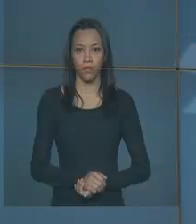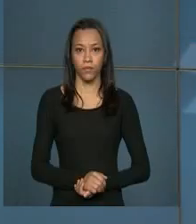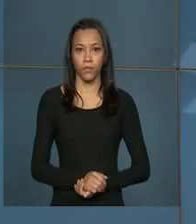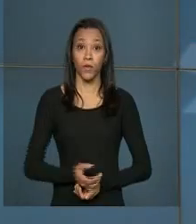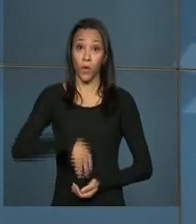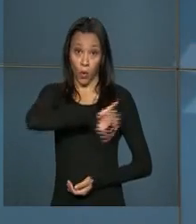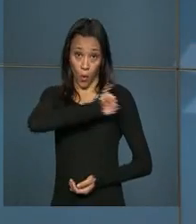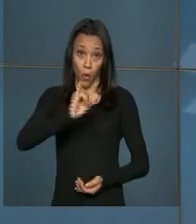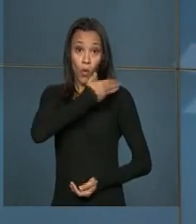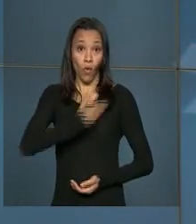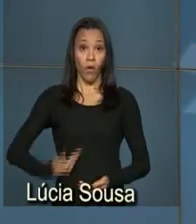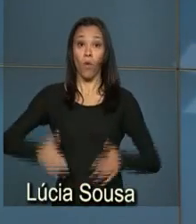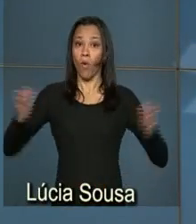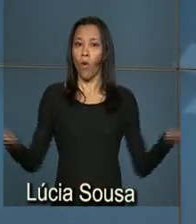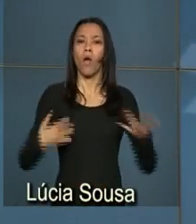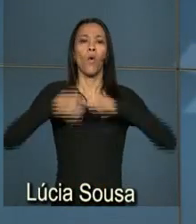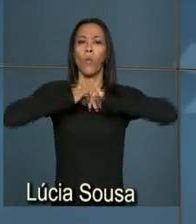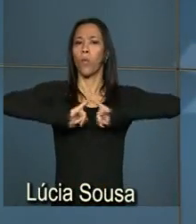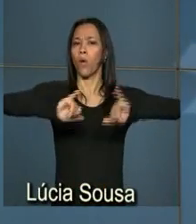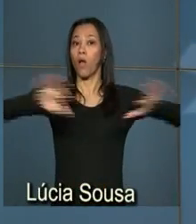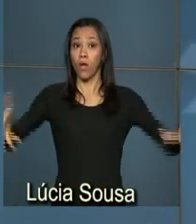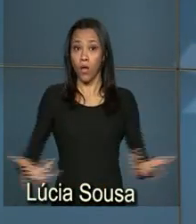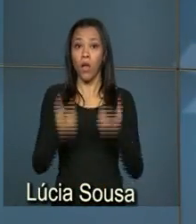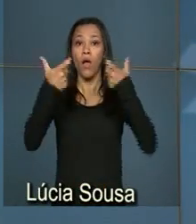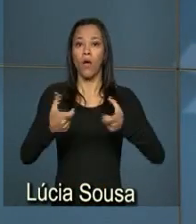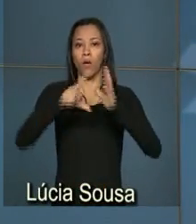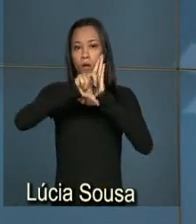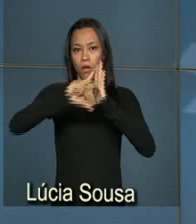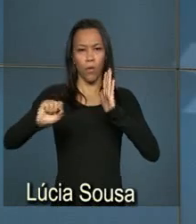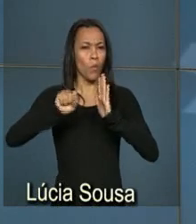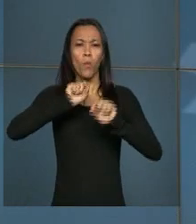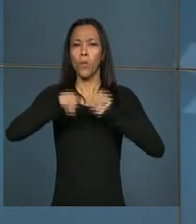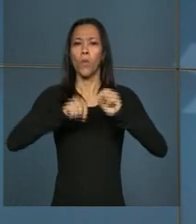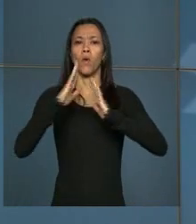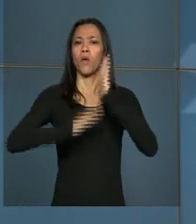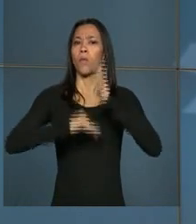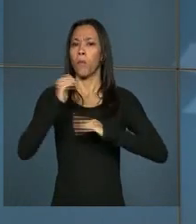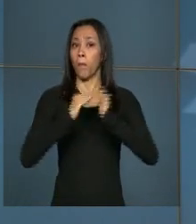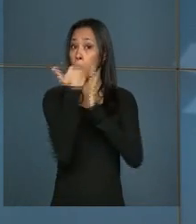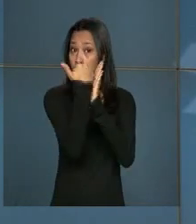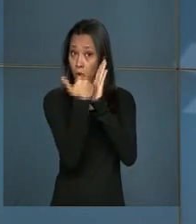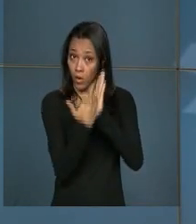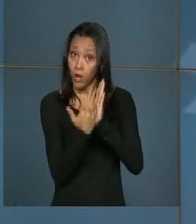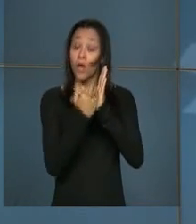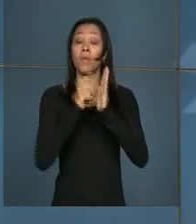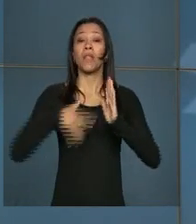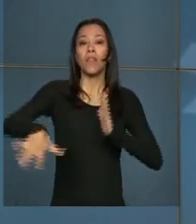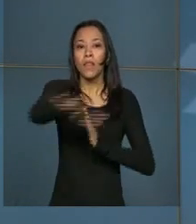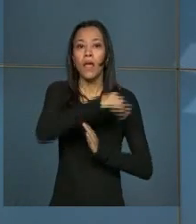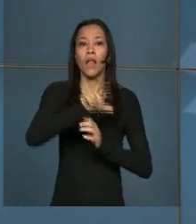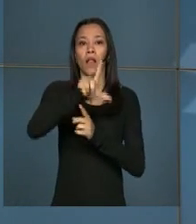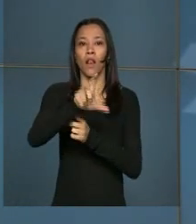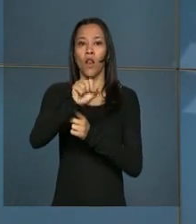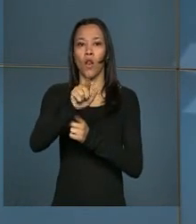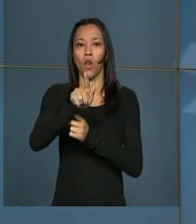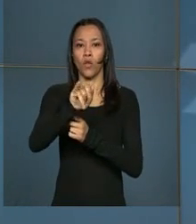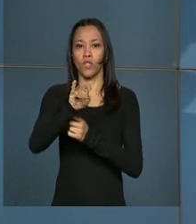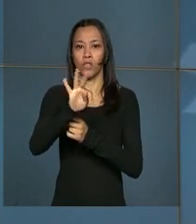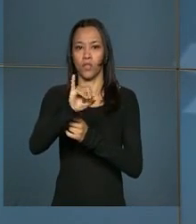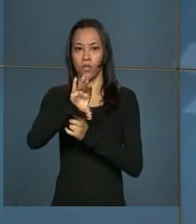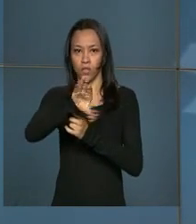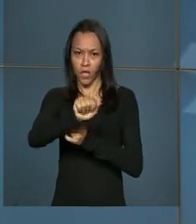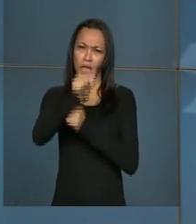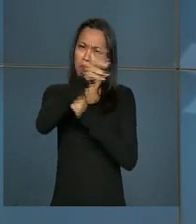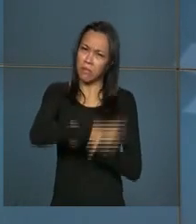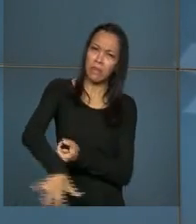Olá, o governo anuncia hoje em cerimônia no Palácio do Planalto o programa de investimentos em logística, o maior projeto de